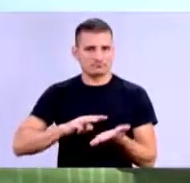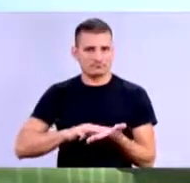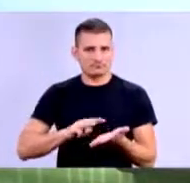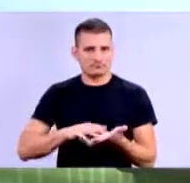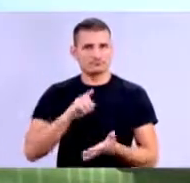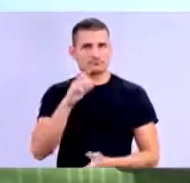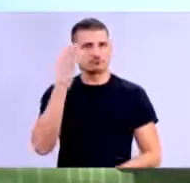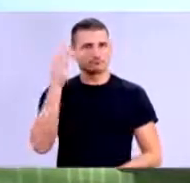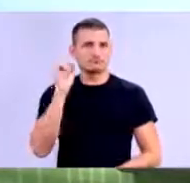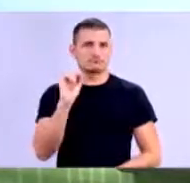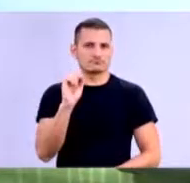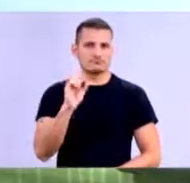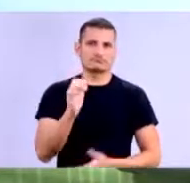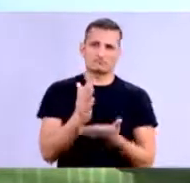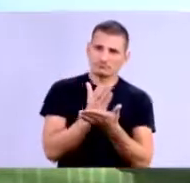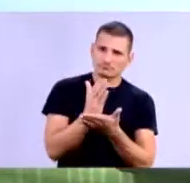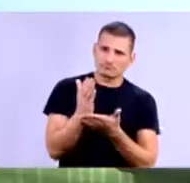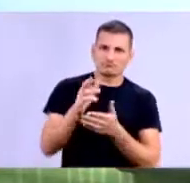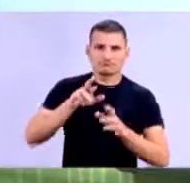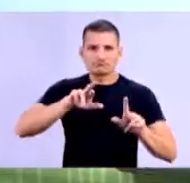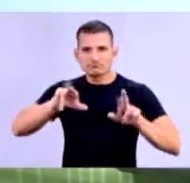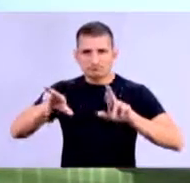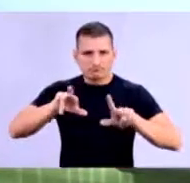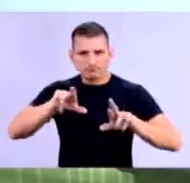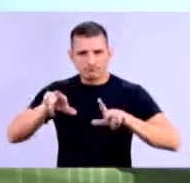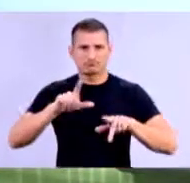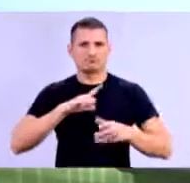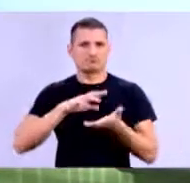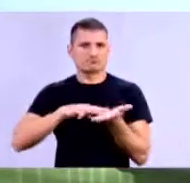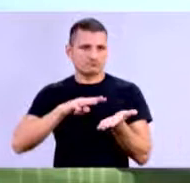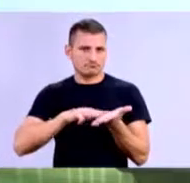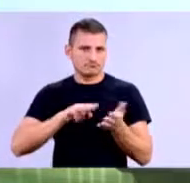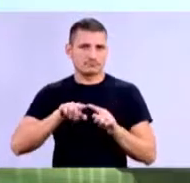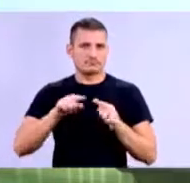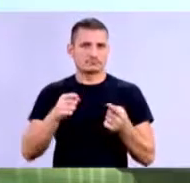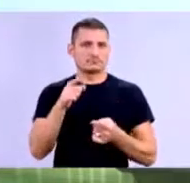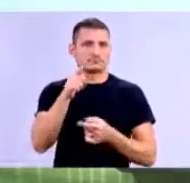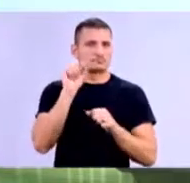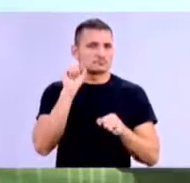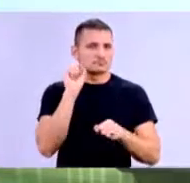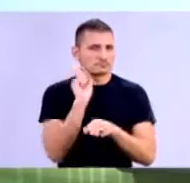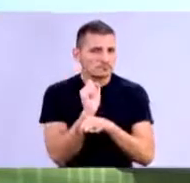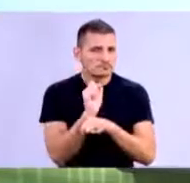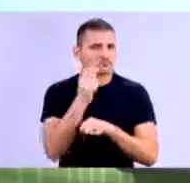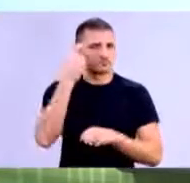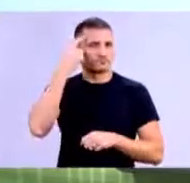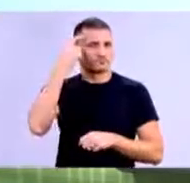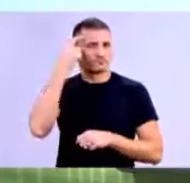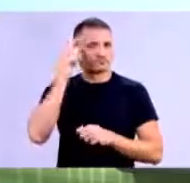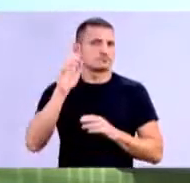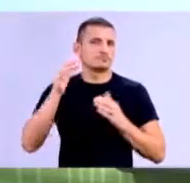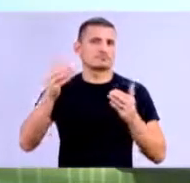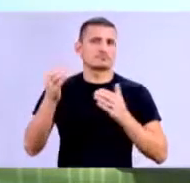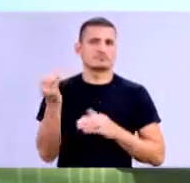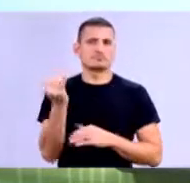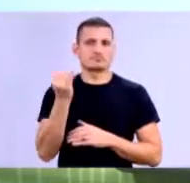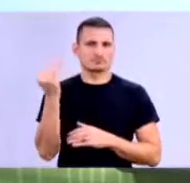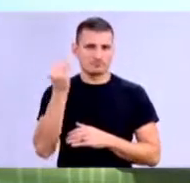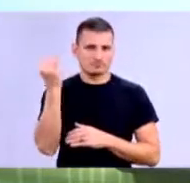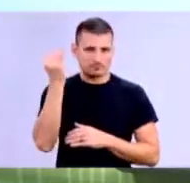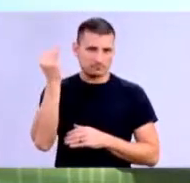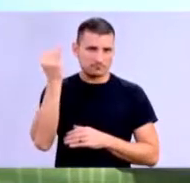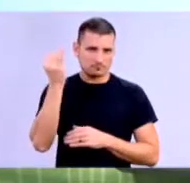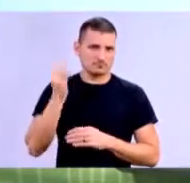agora diferenciar algumas metodologias para ensino à distância, mas você já parou para pensar qual é a importância